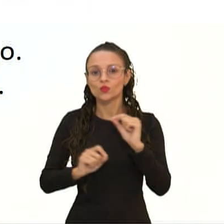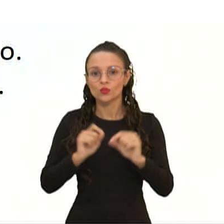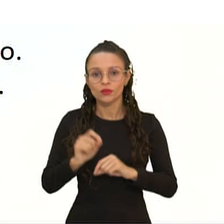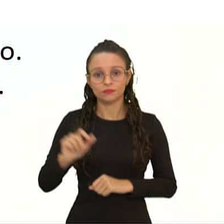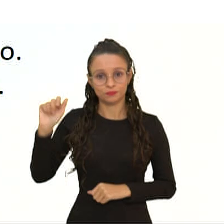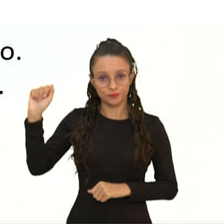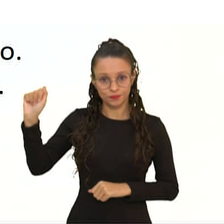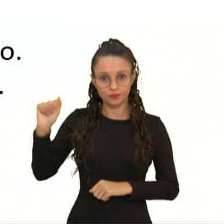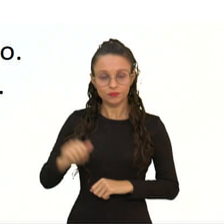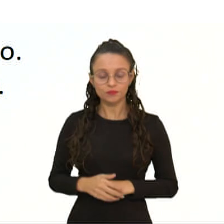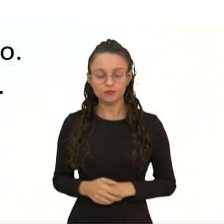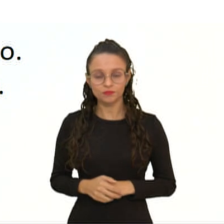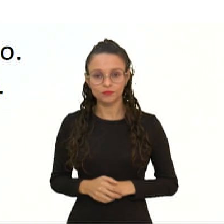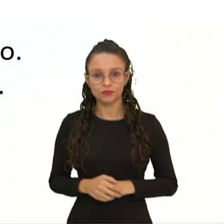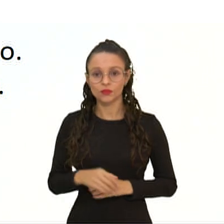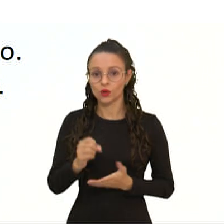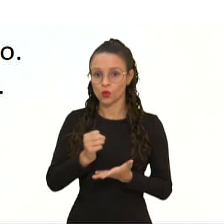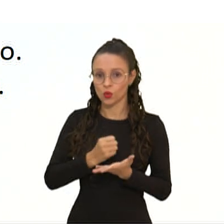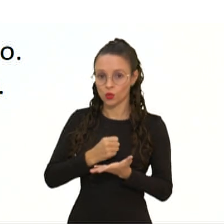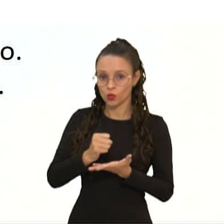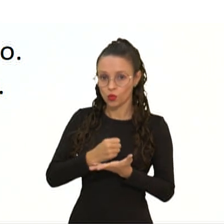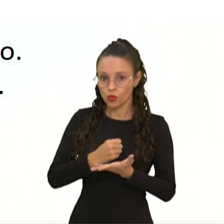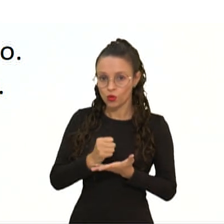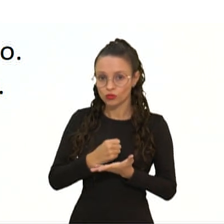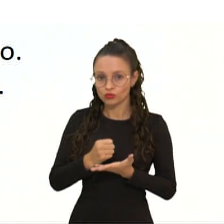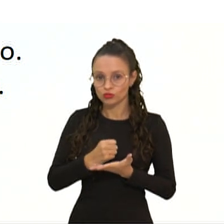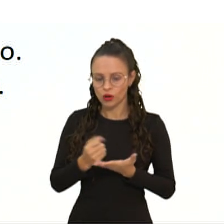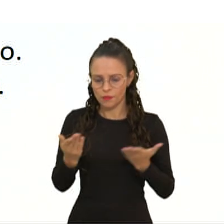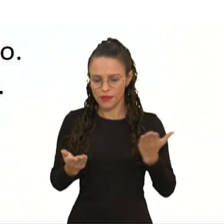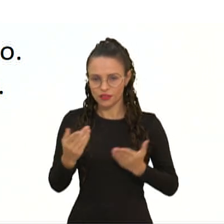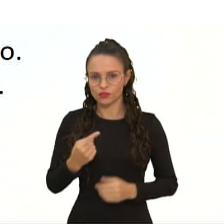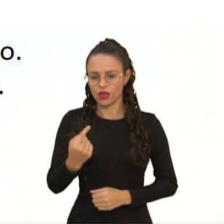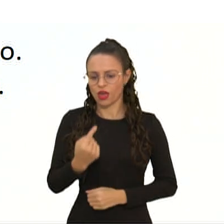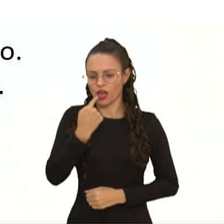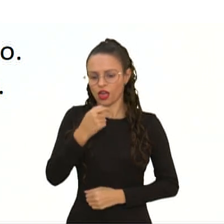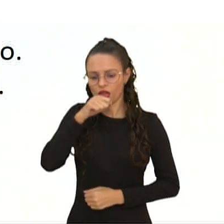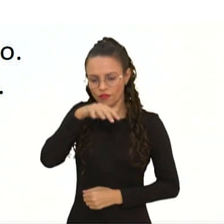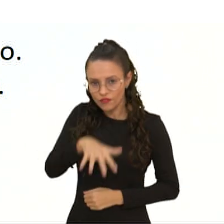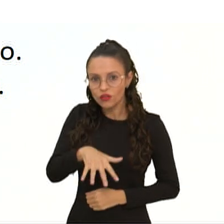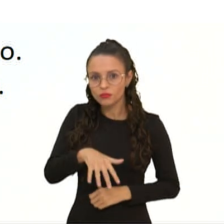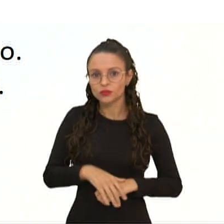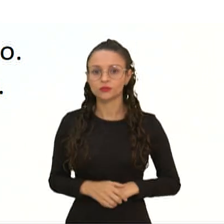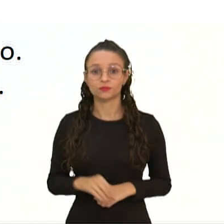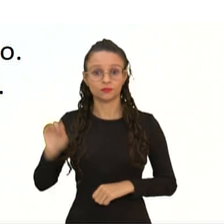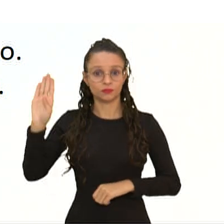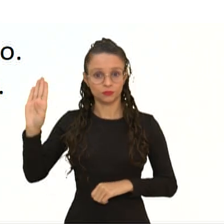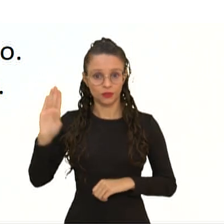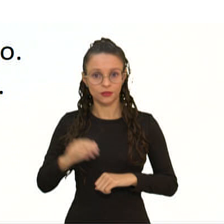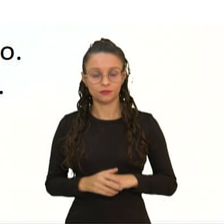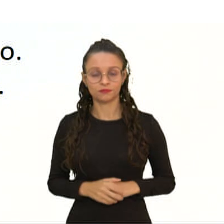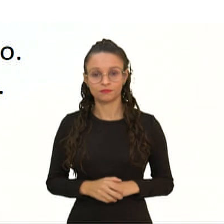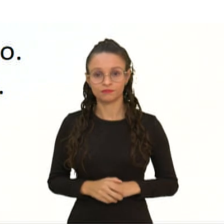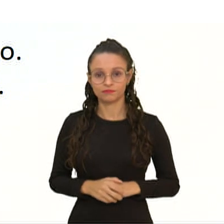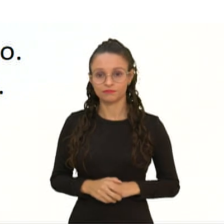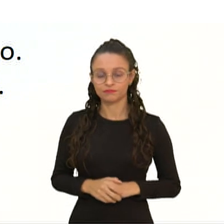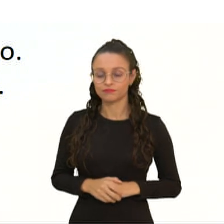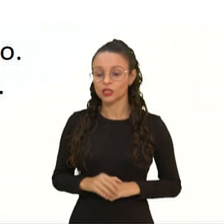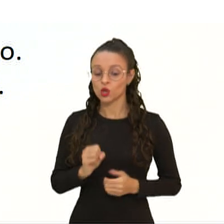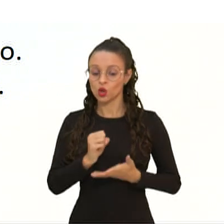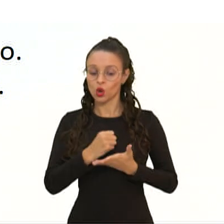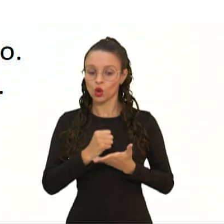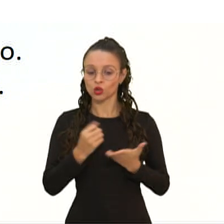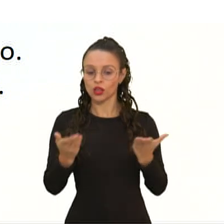aalternativa o controle de peso se faz por vomitos excessivos a alternativa b as pacientes